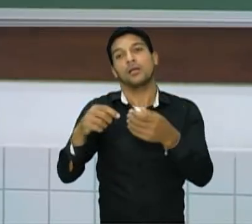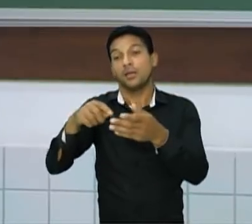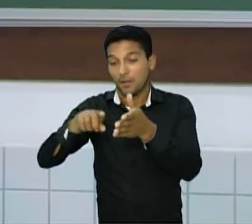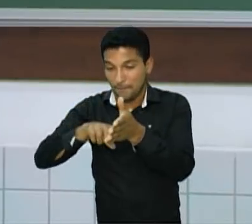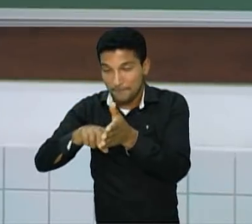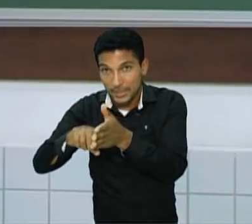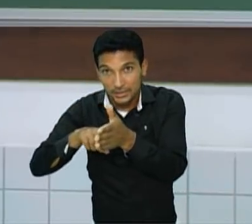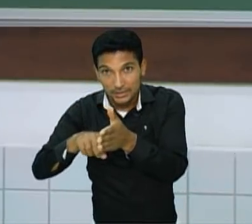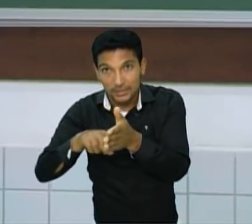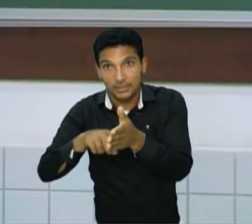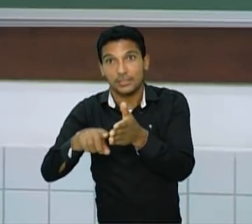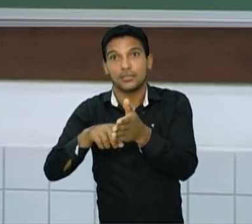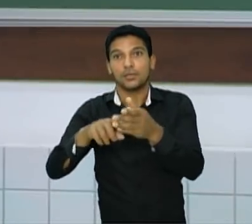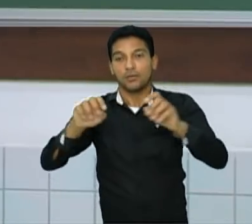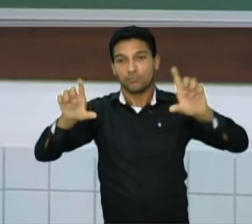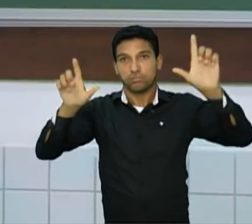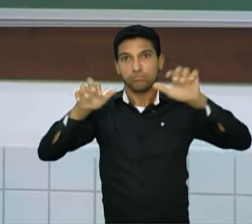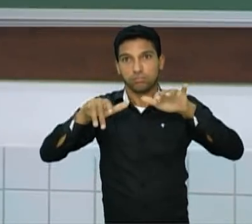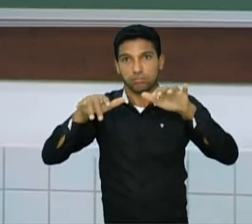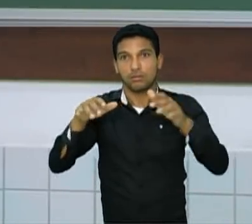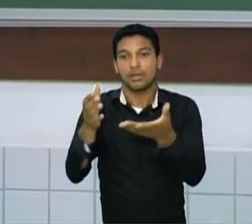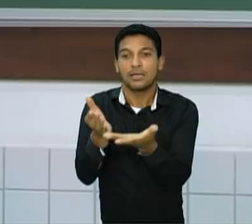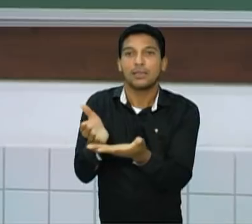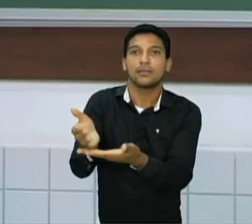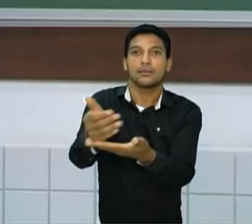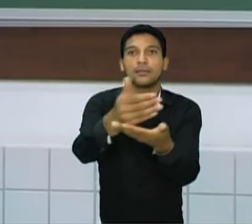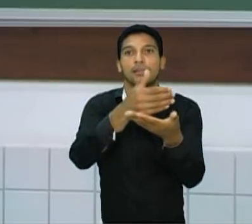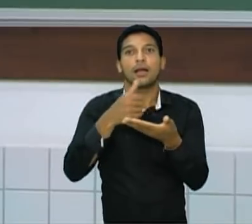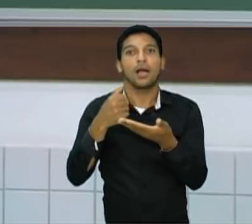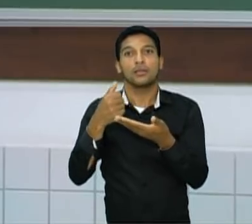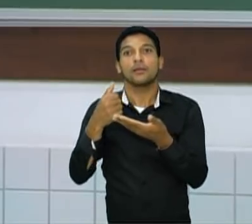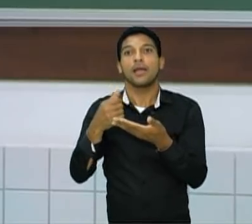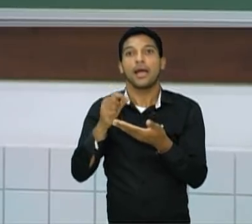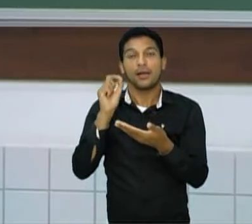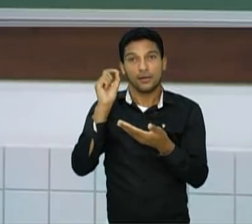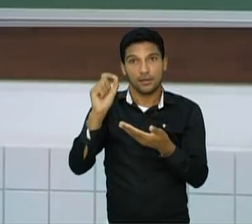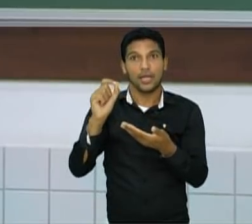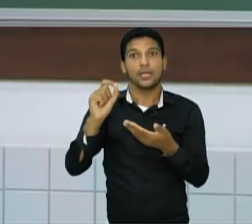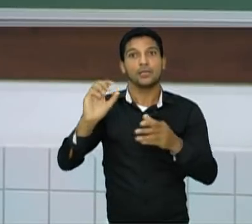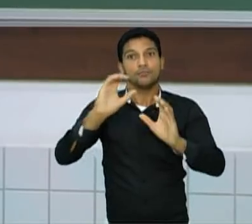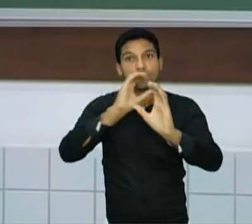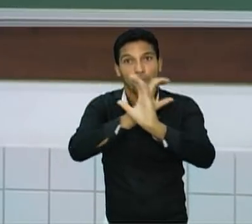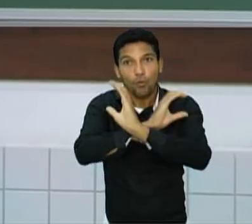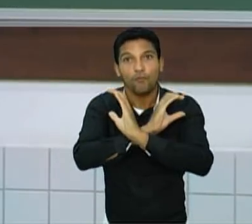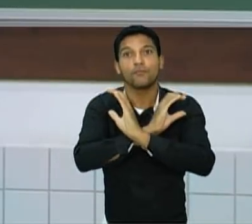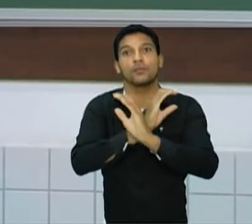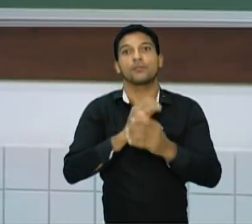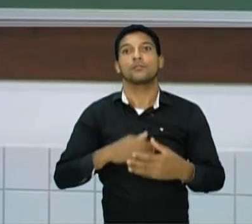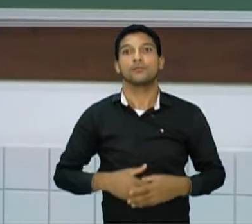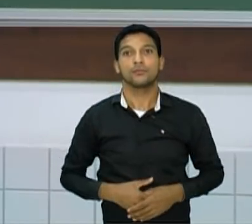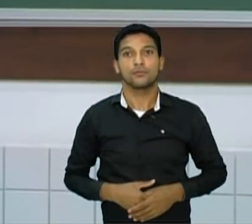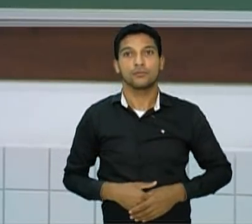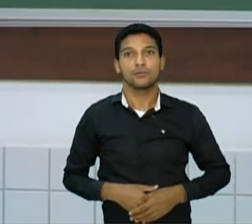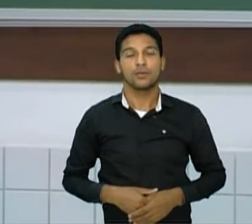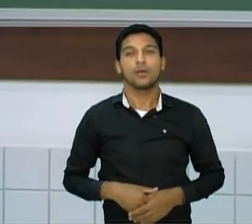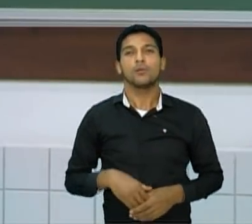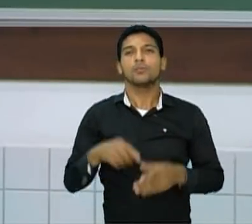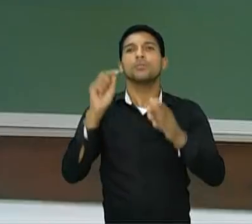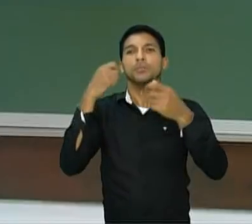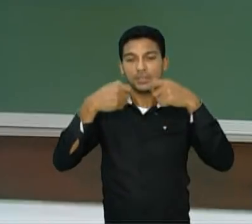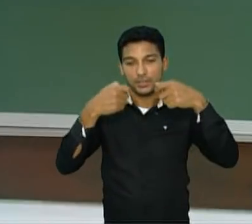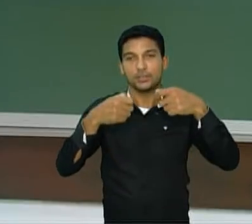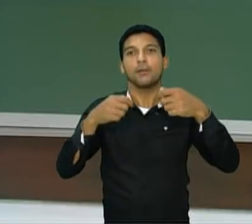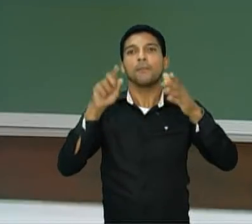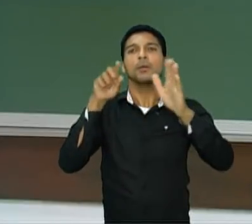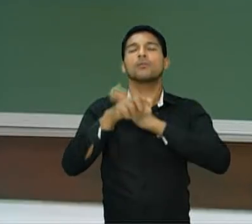oração subordinada exercendo o papel de sujeito. Quando você perguntou quem, o que veio a resposta foi